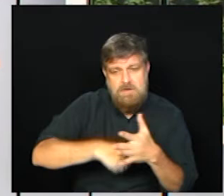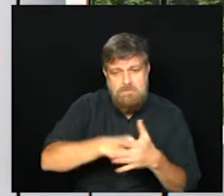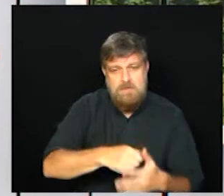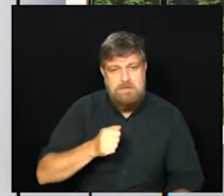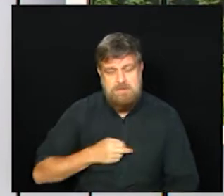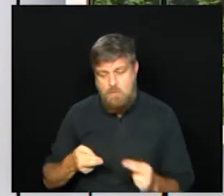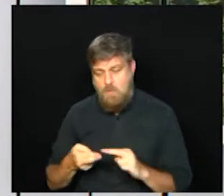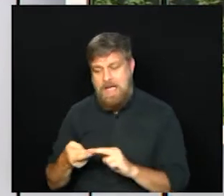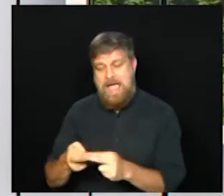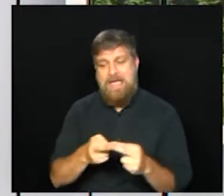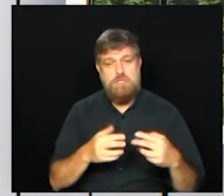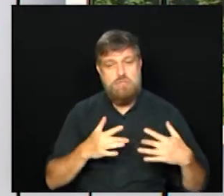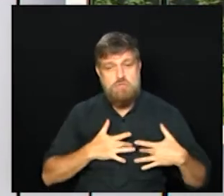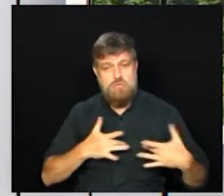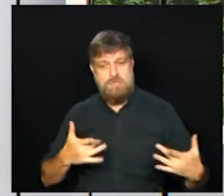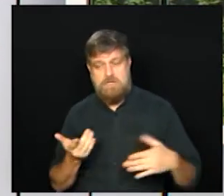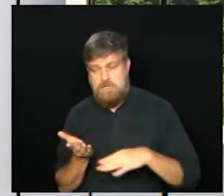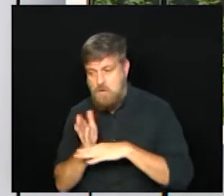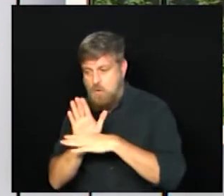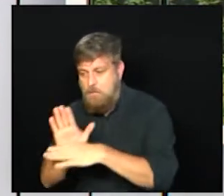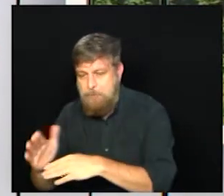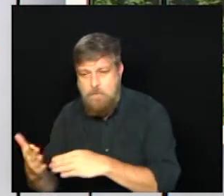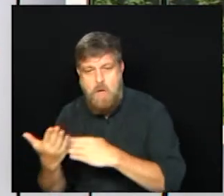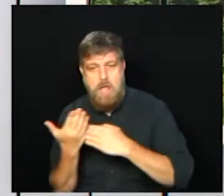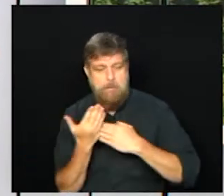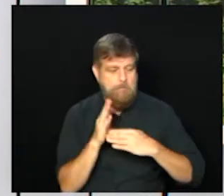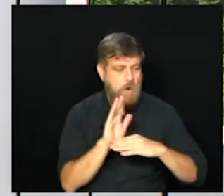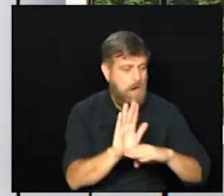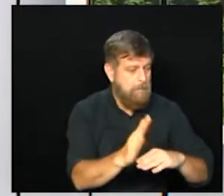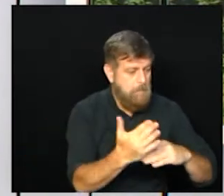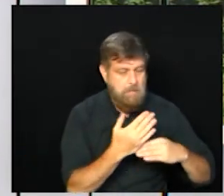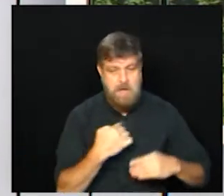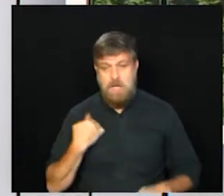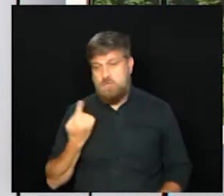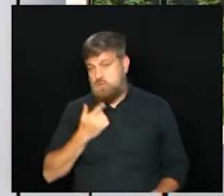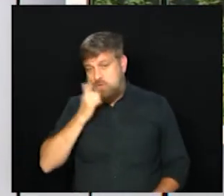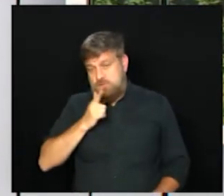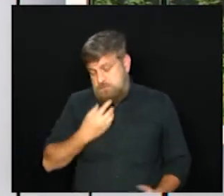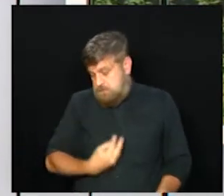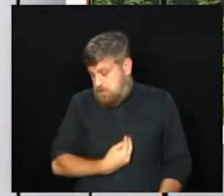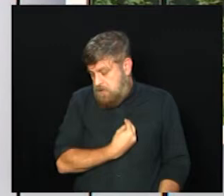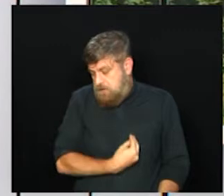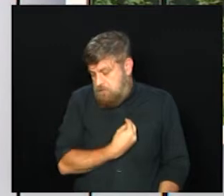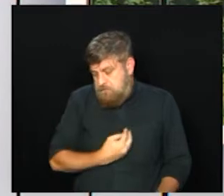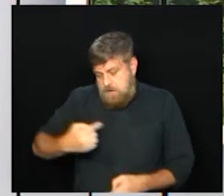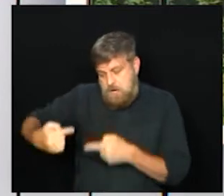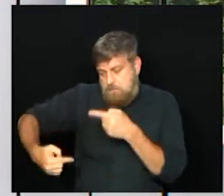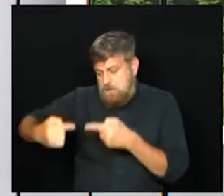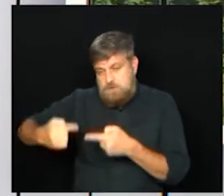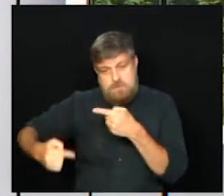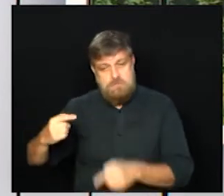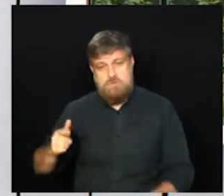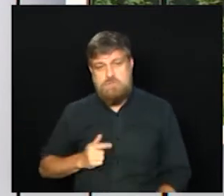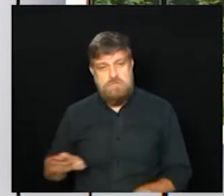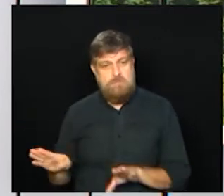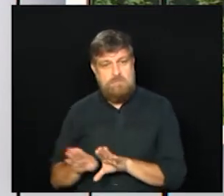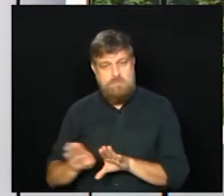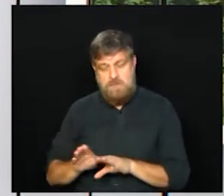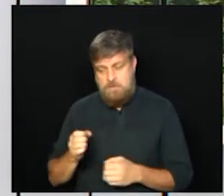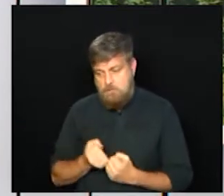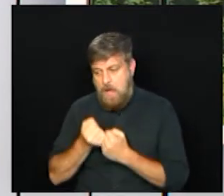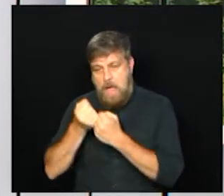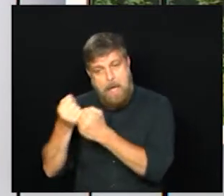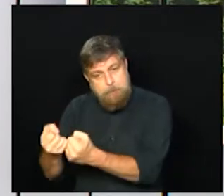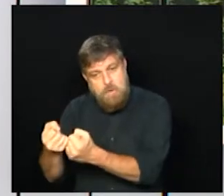de solidariedade que nós encontramos para sobreviver, para discutir relacionamento abusivo, para se apoiar,